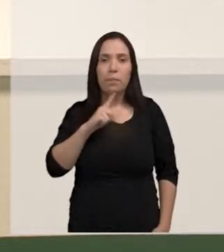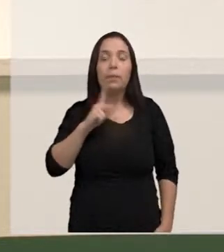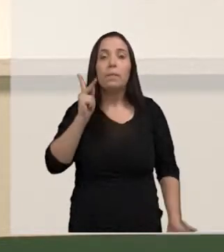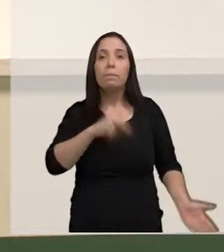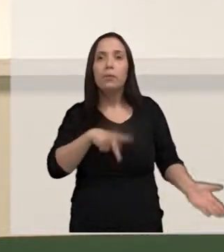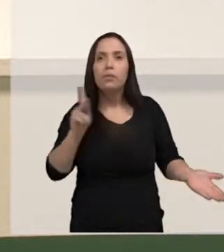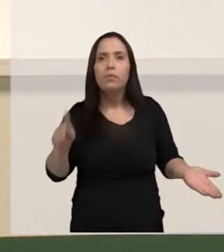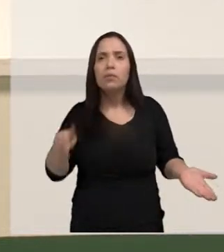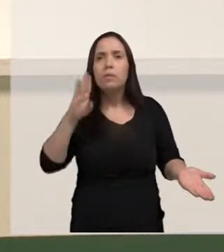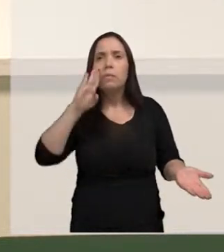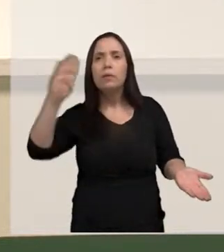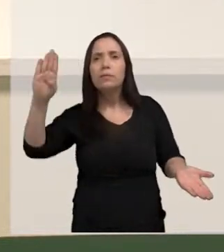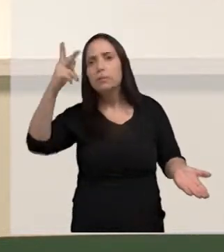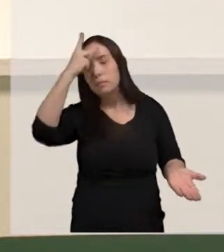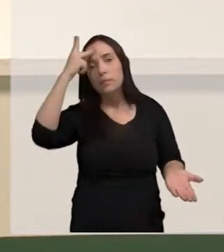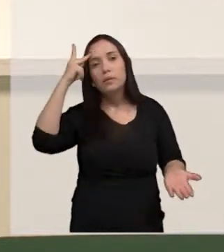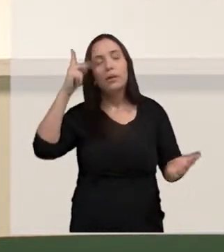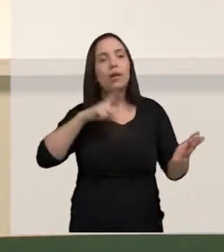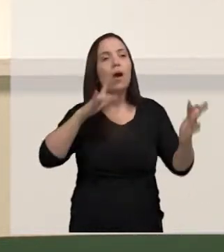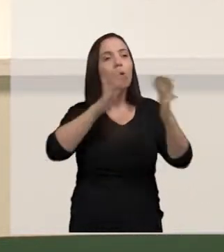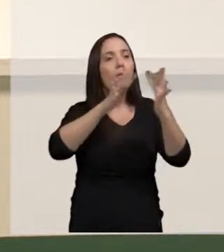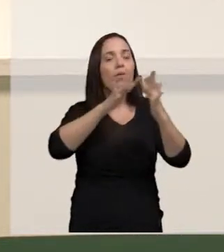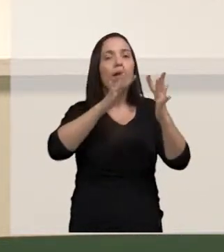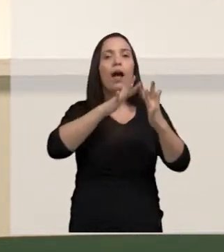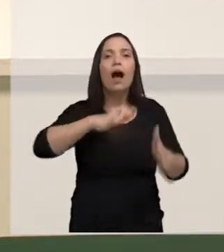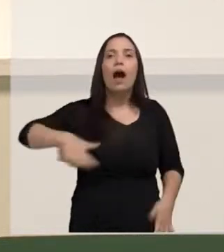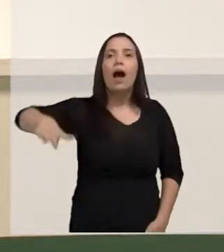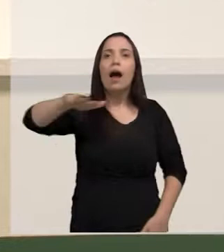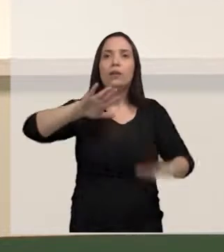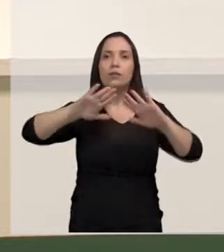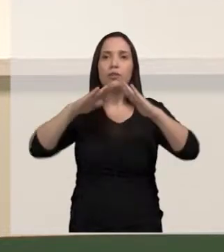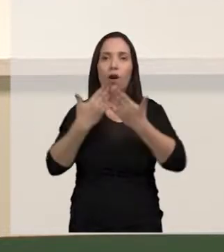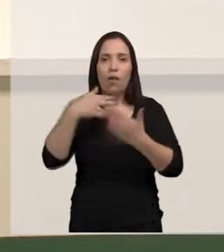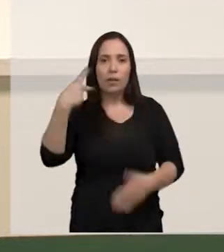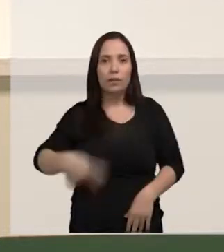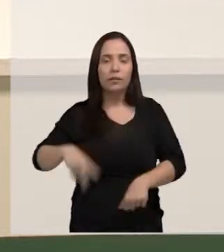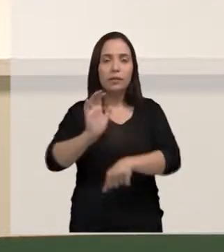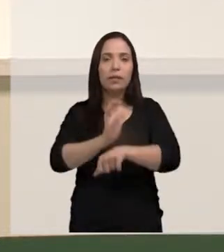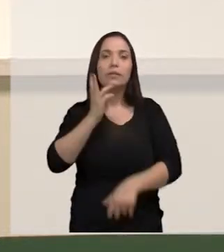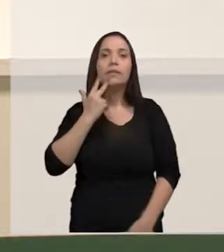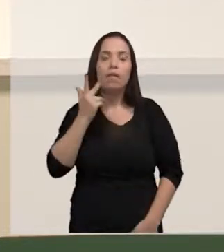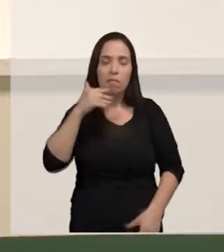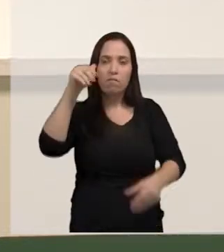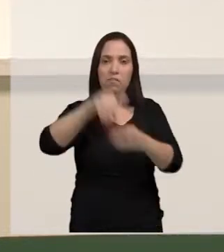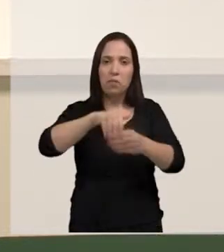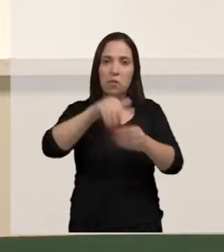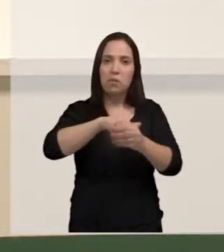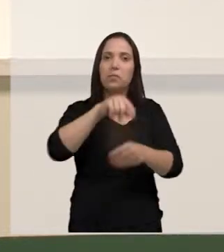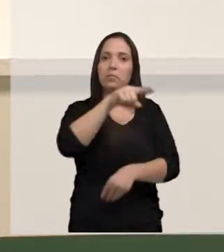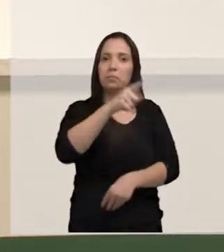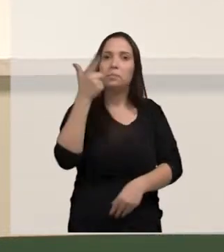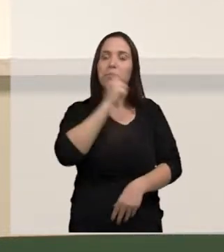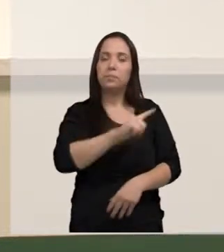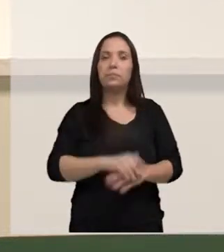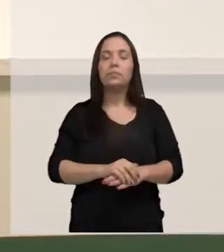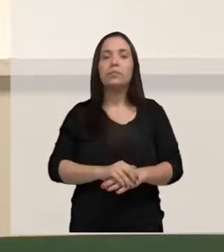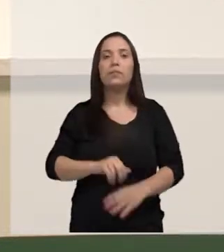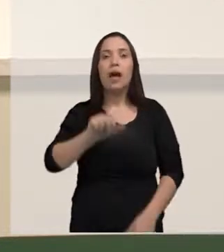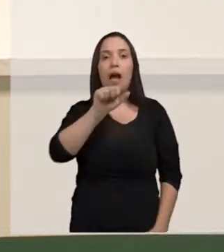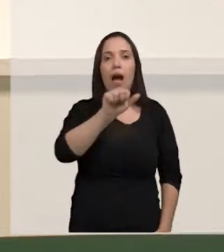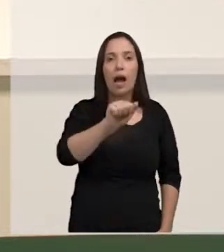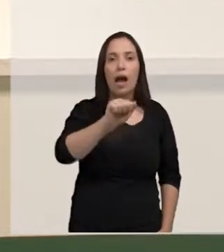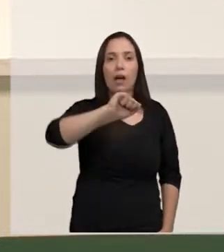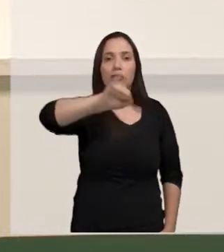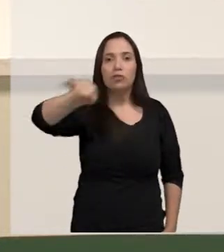os professores, principalmente as pessoas ligadas a ele, que a rede escolar no Ceará é muito grande, né, Luiz? O levou à Câmara Federal. A J. Albuquerque